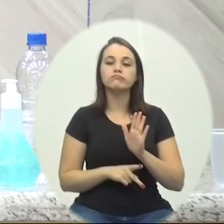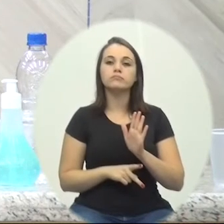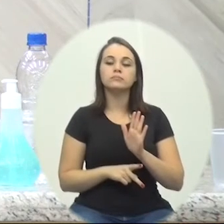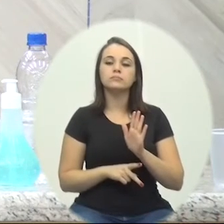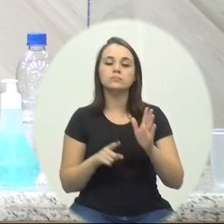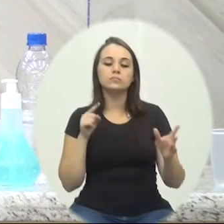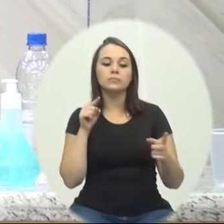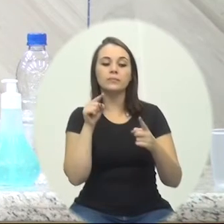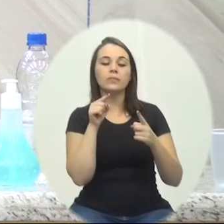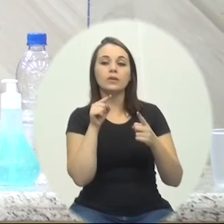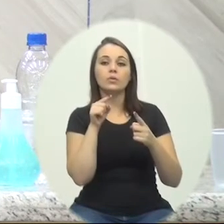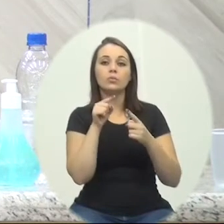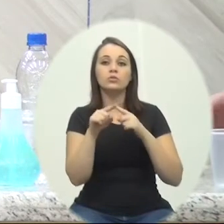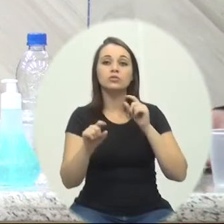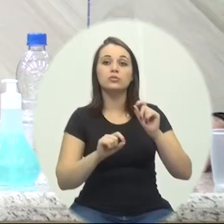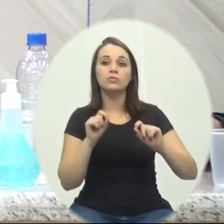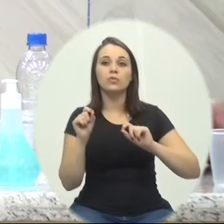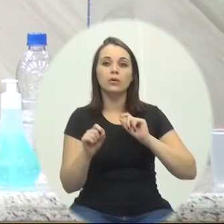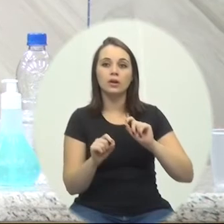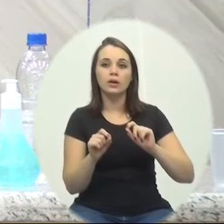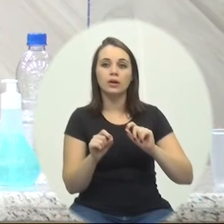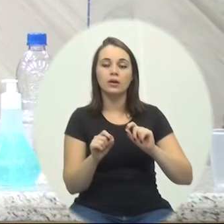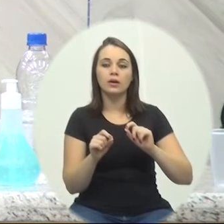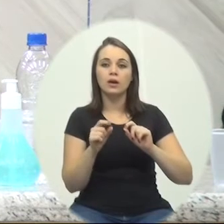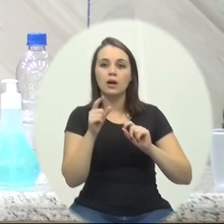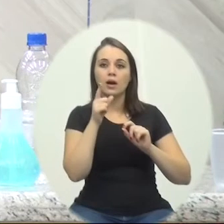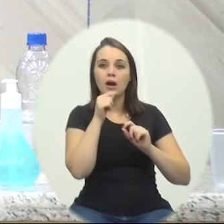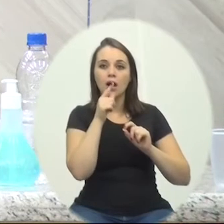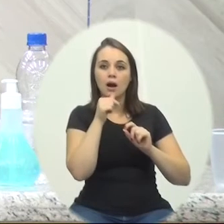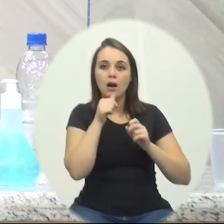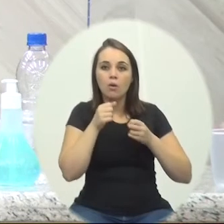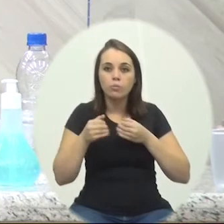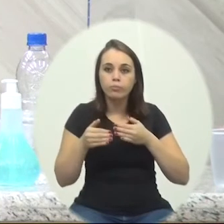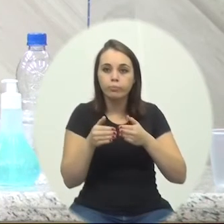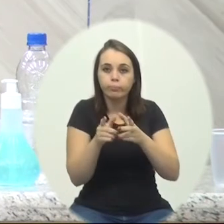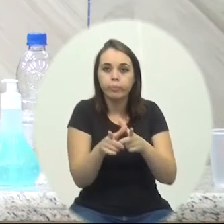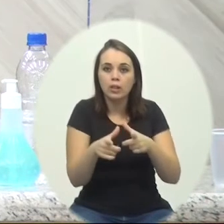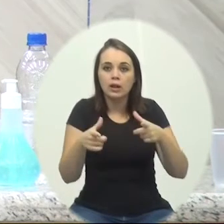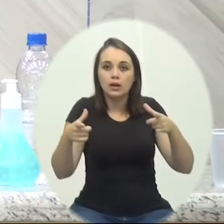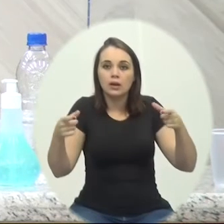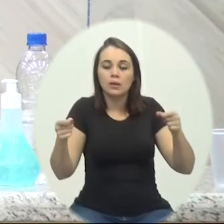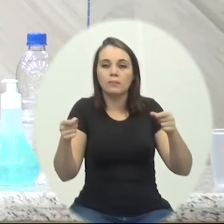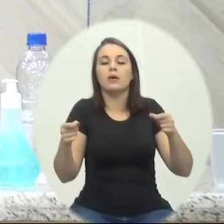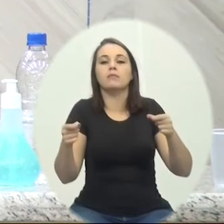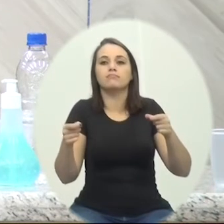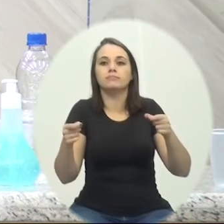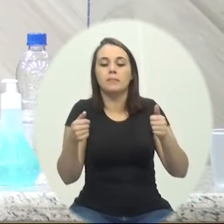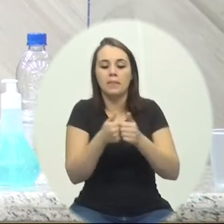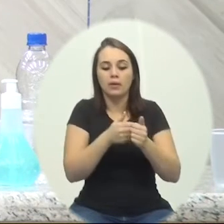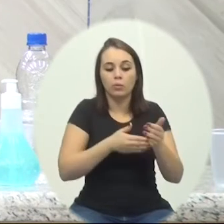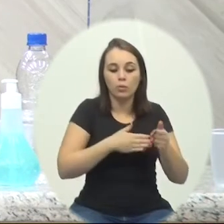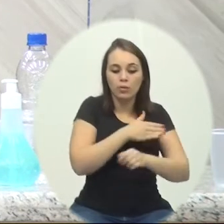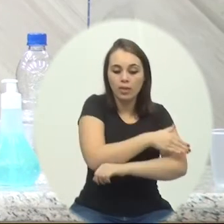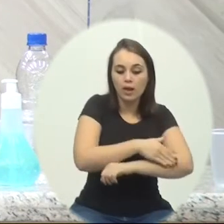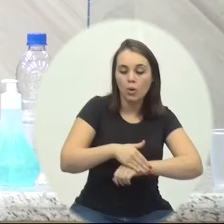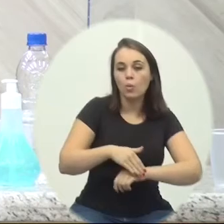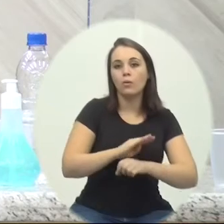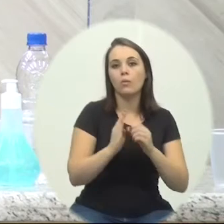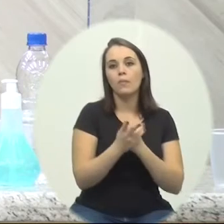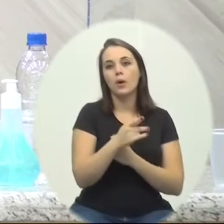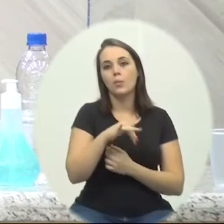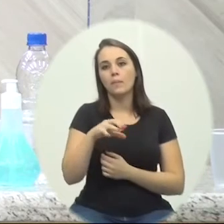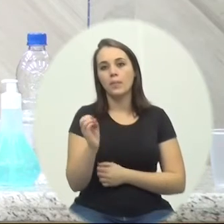cujo objeto seja a drenagem pluvial da rua João Sequinel, no bairro Pio Correia. Caso positivo,